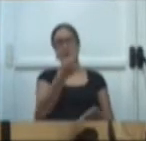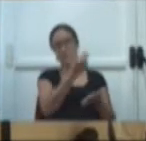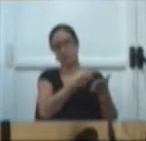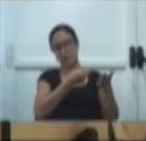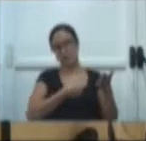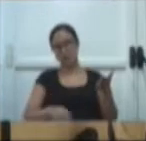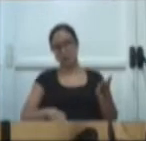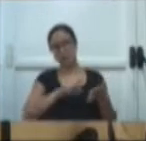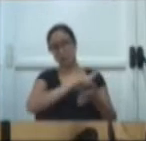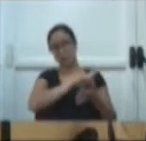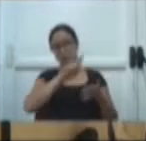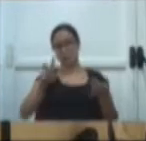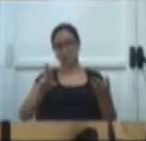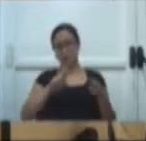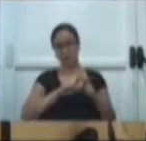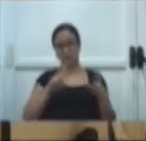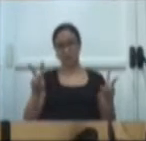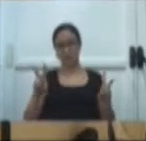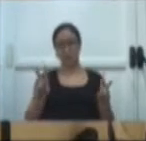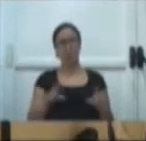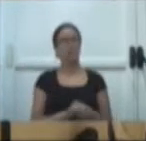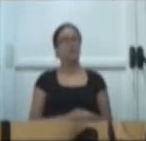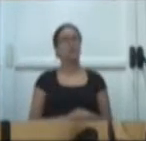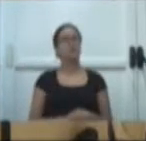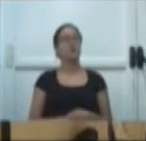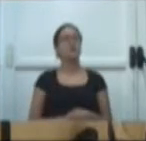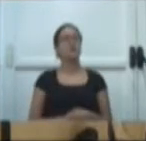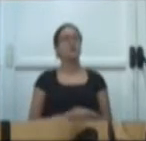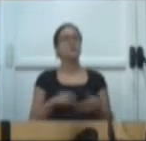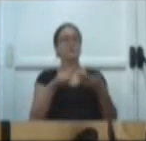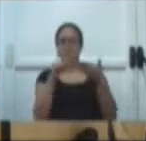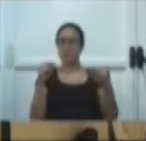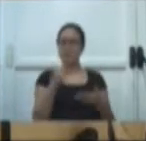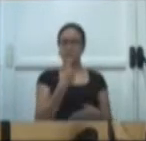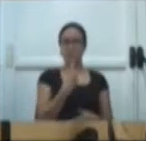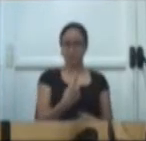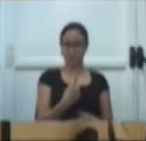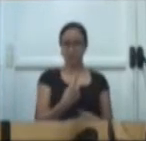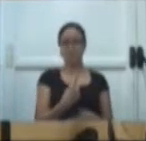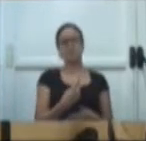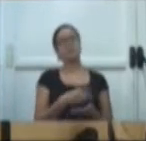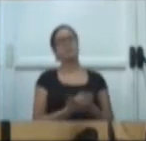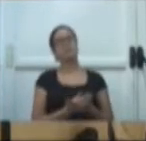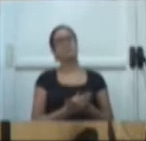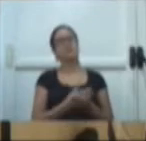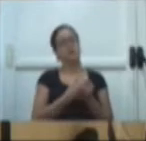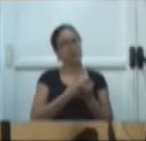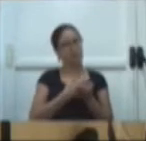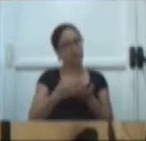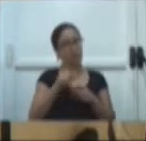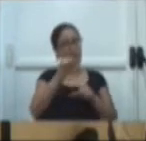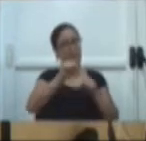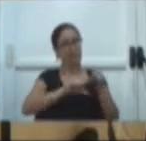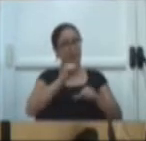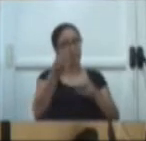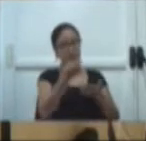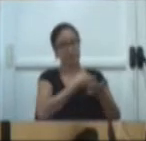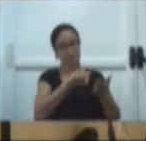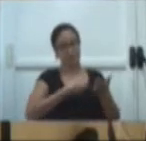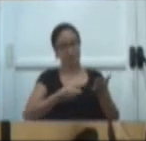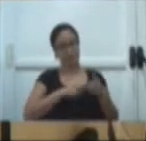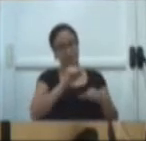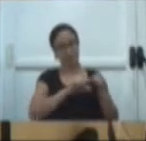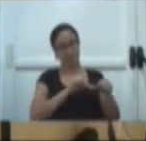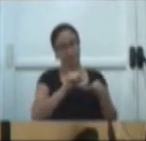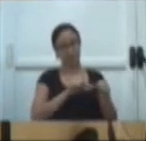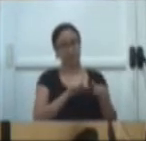Artigo 1º. O artigo 1º do projeto de lei número 08/2015 passa a vigorar com a seguinte redação.